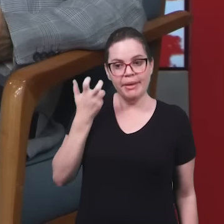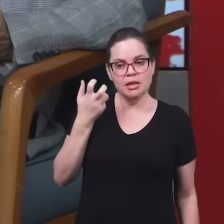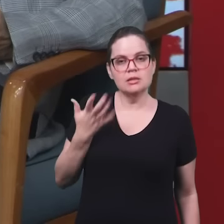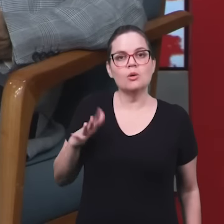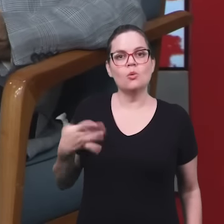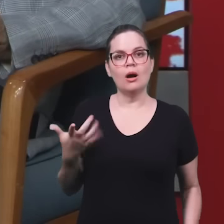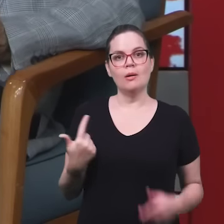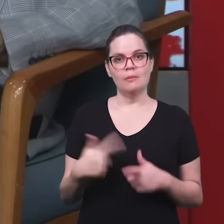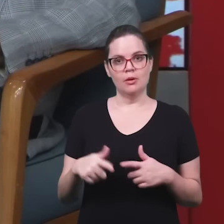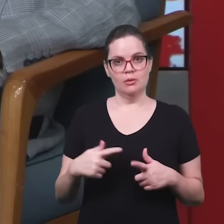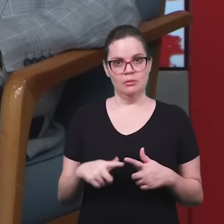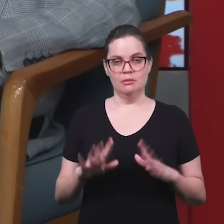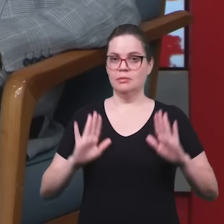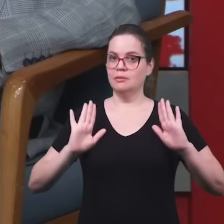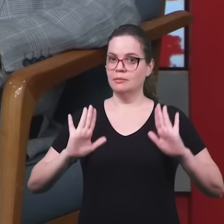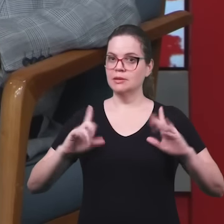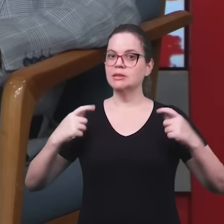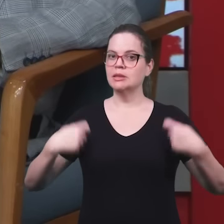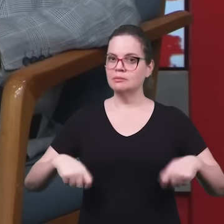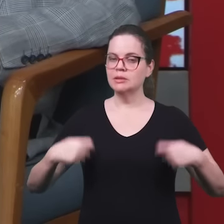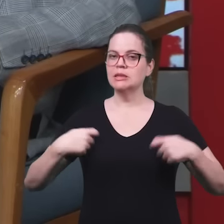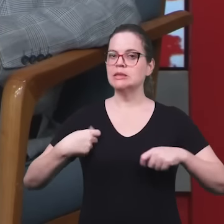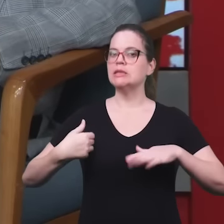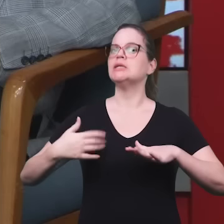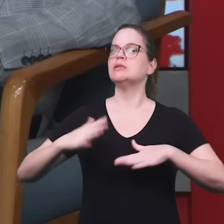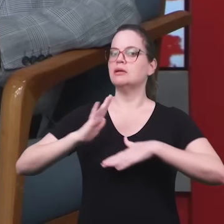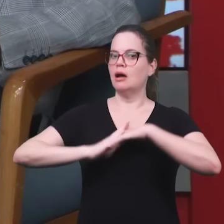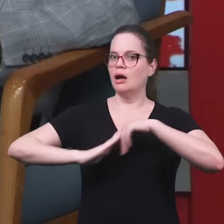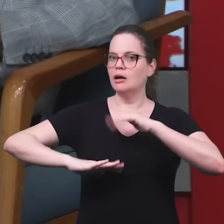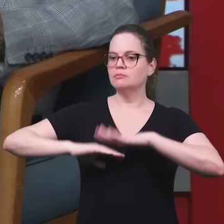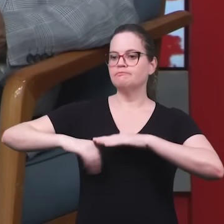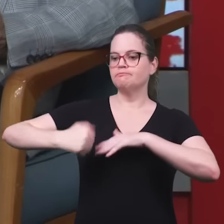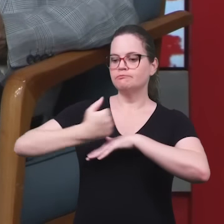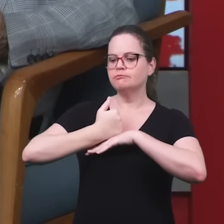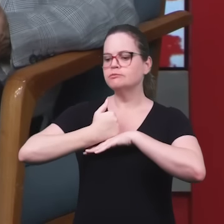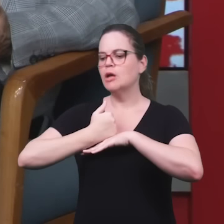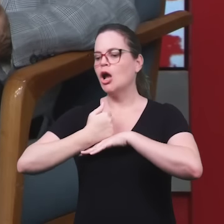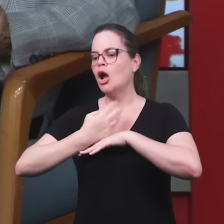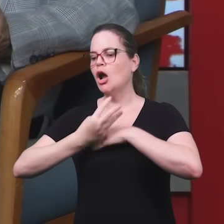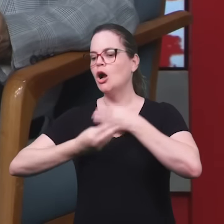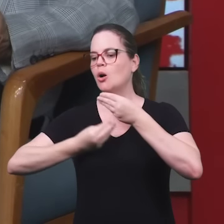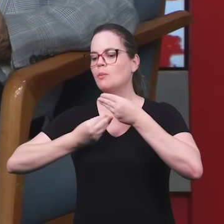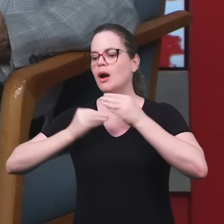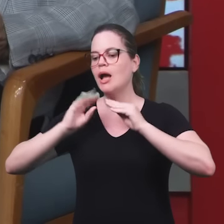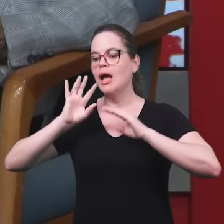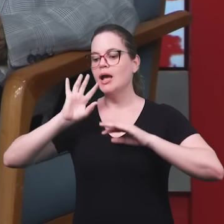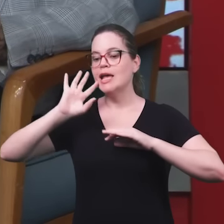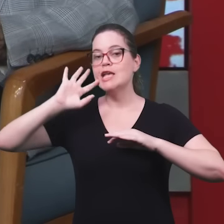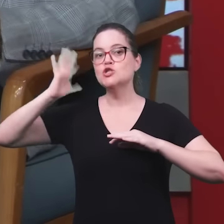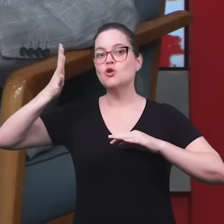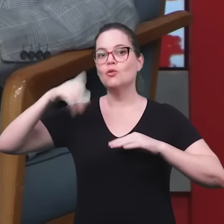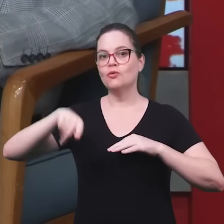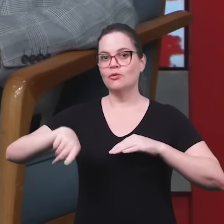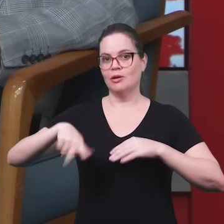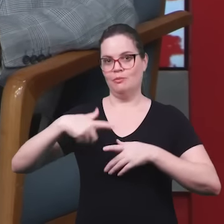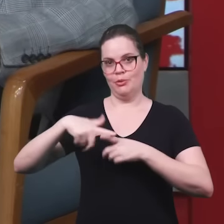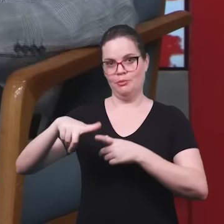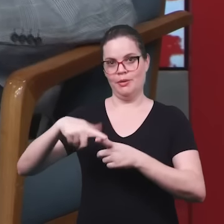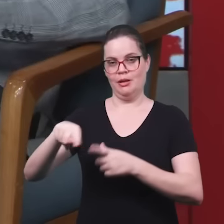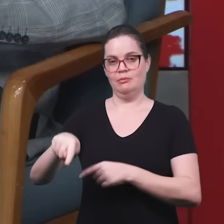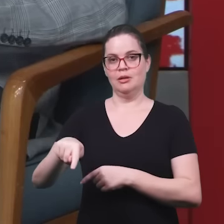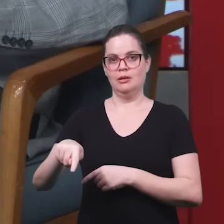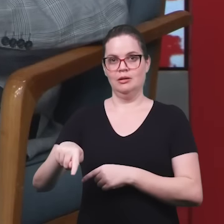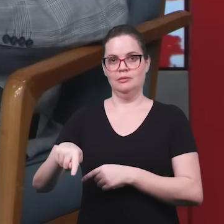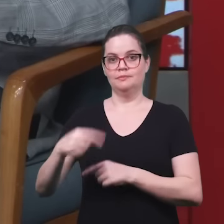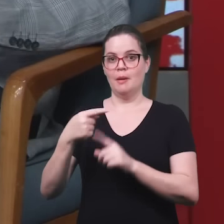ter a habilidade para tratar a doença que está ali sem